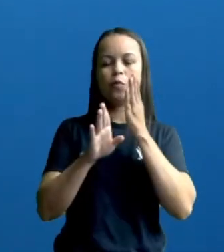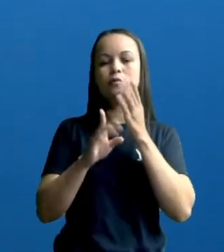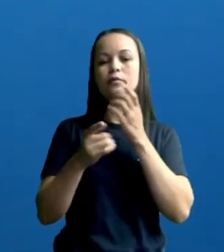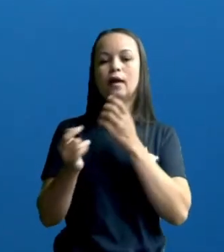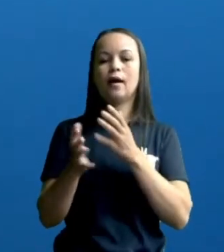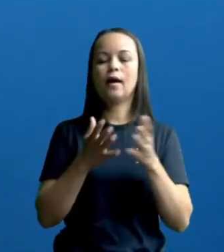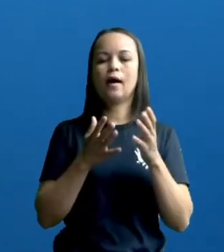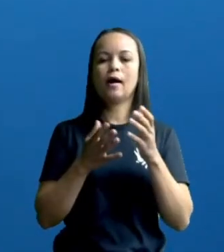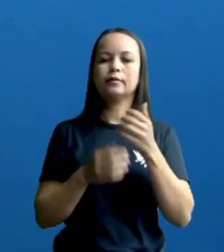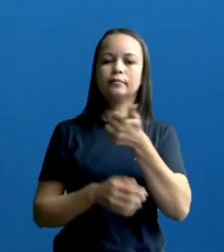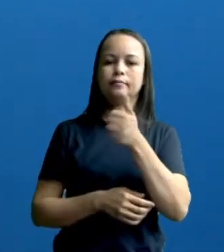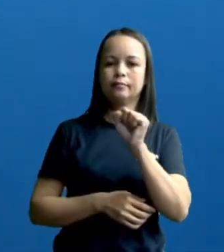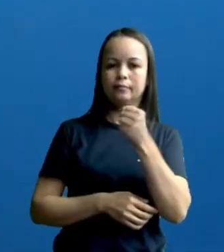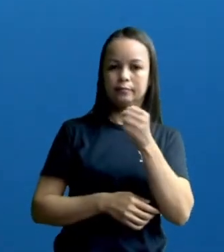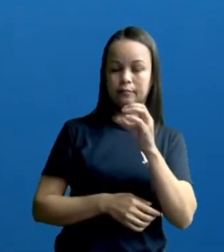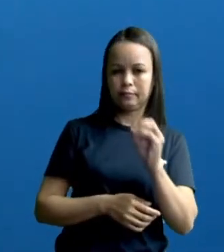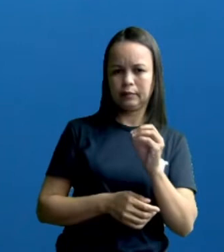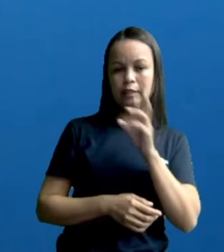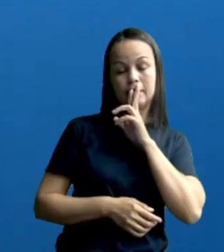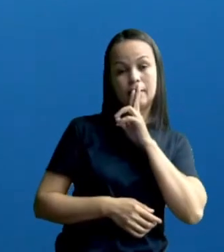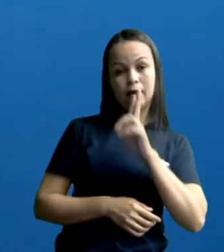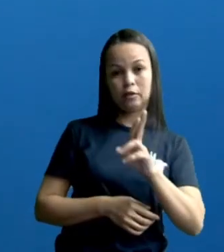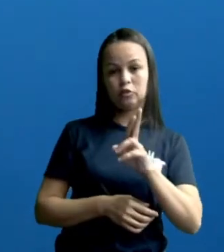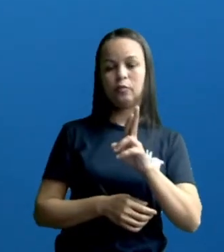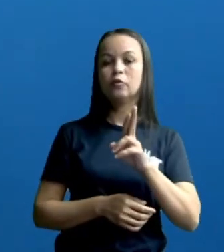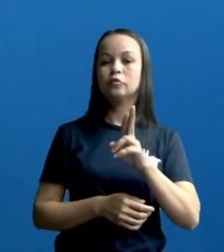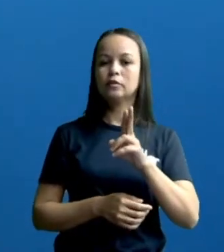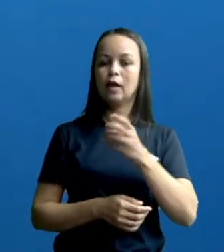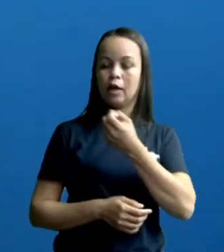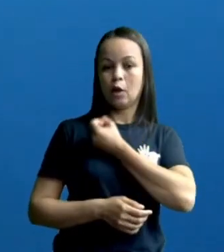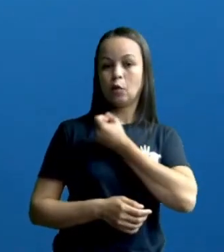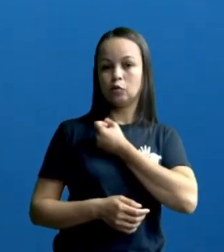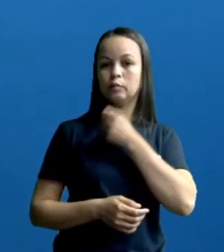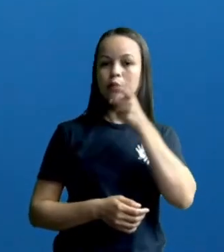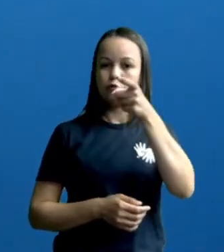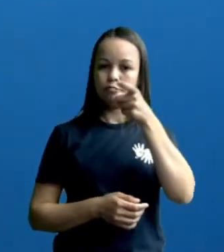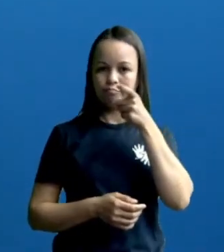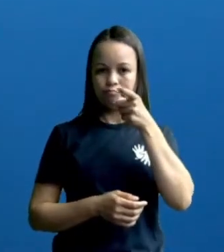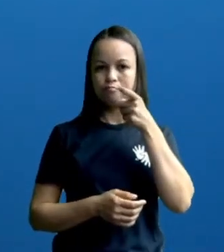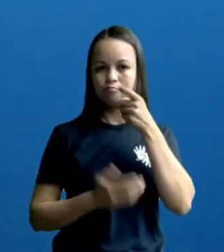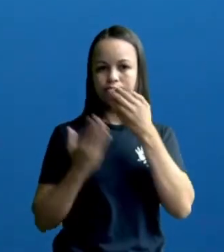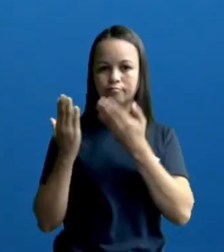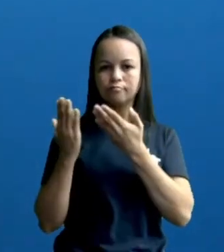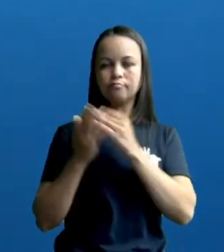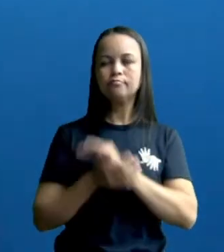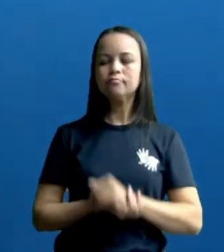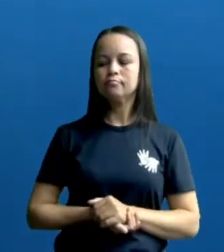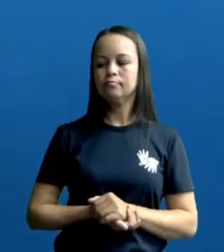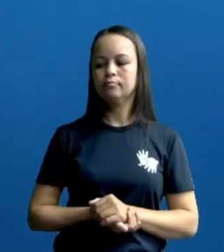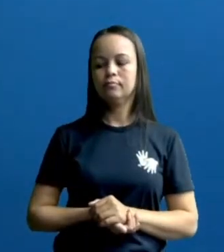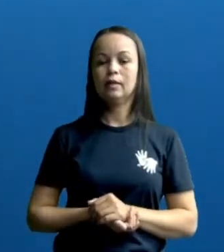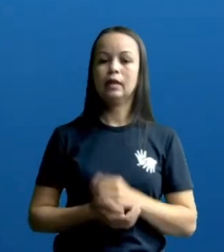em 180. E a resposta é o valorzinho aqui de x, tá certo? Então, vamos